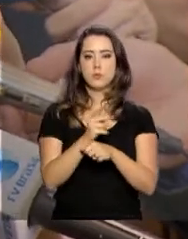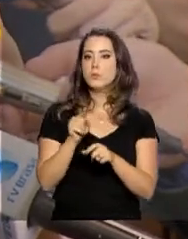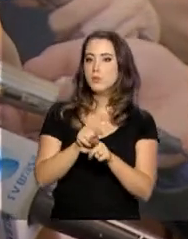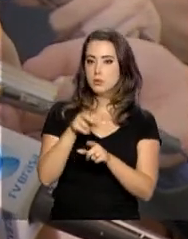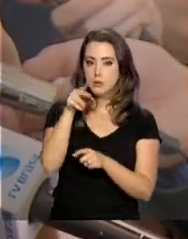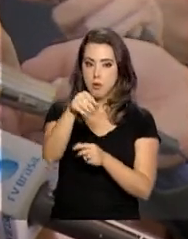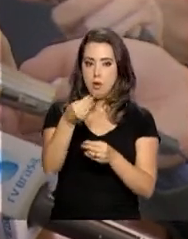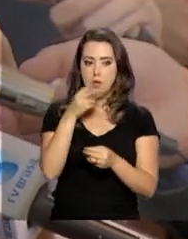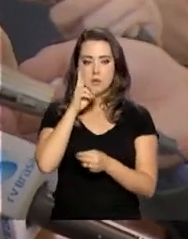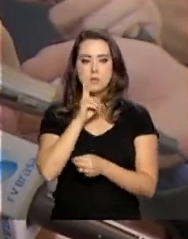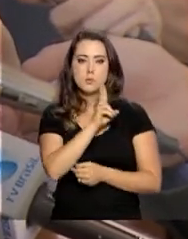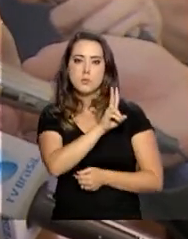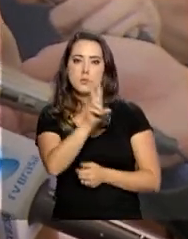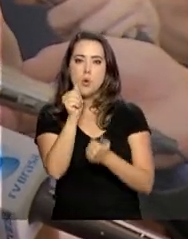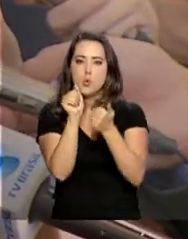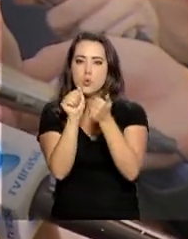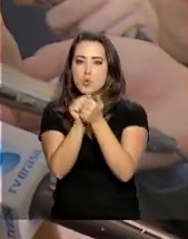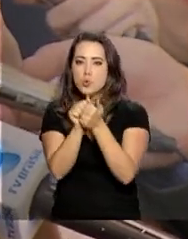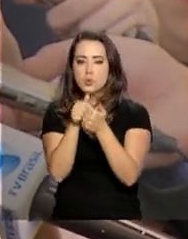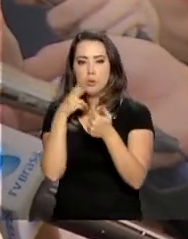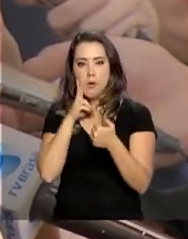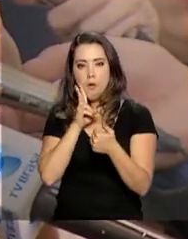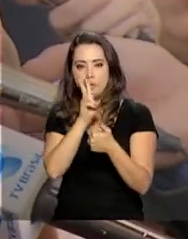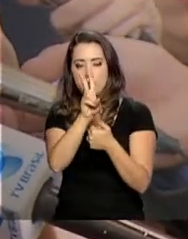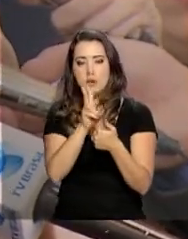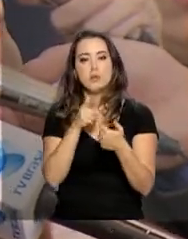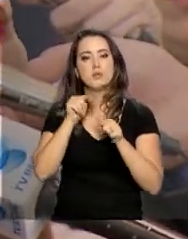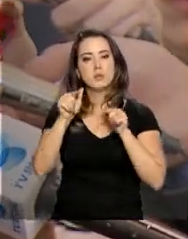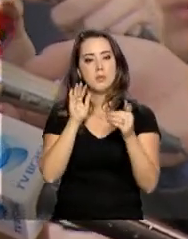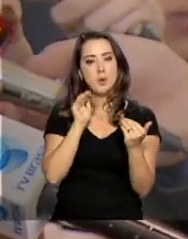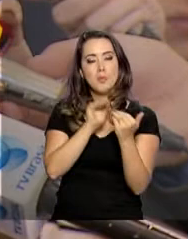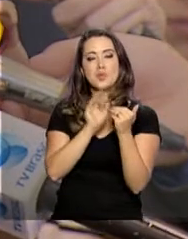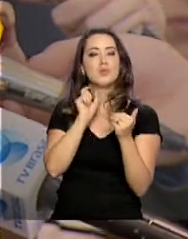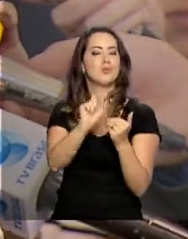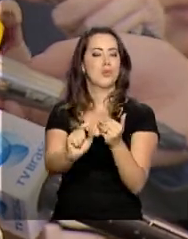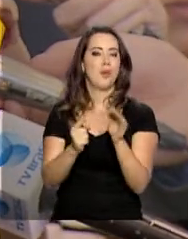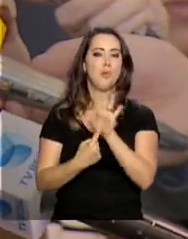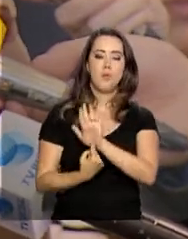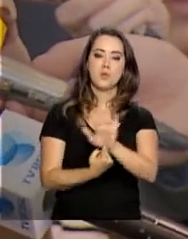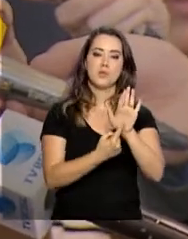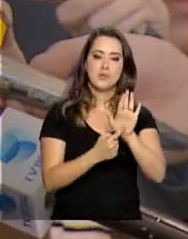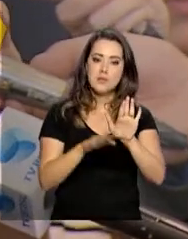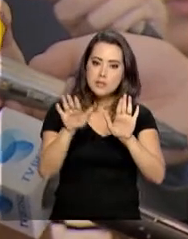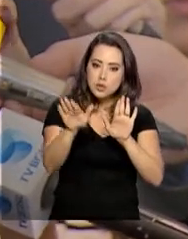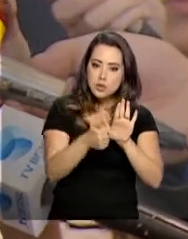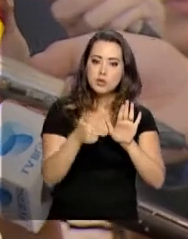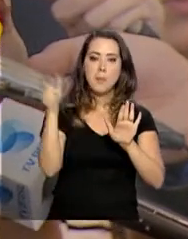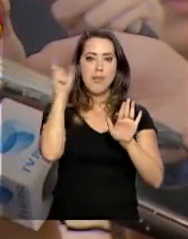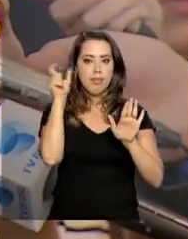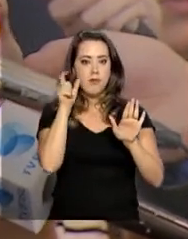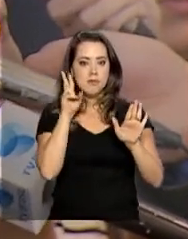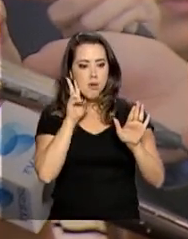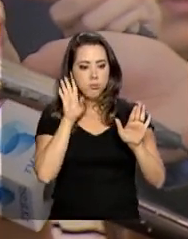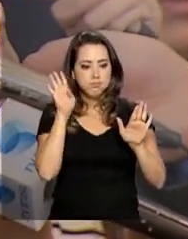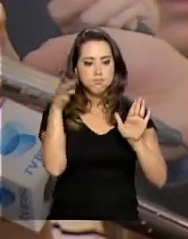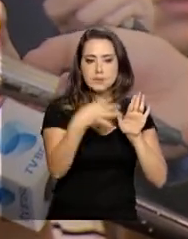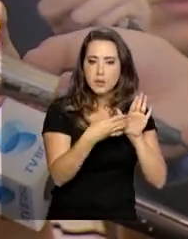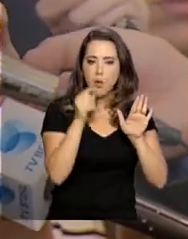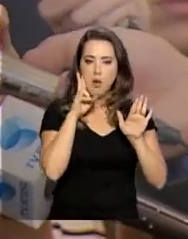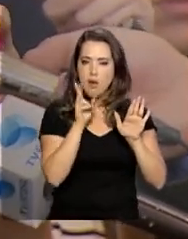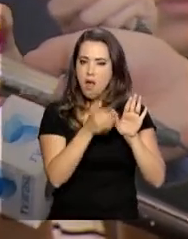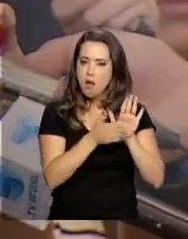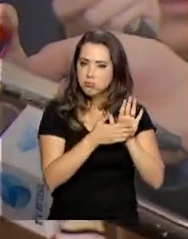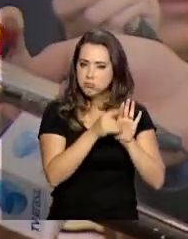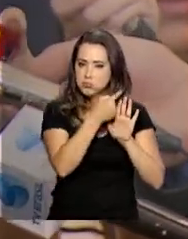Comando e Controle esse resultado desse trabalho, mas o objetivo é justamente demonstrar, chamar atenção para que a gente possa